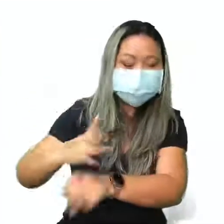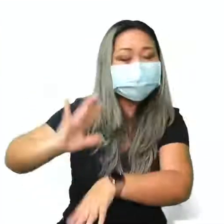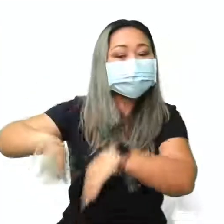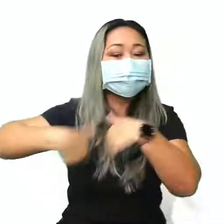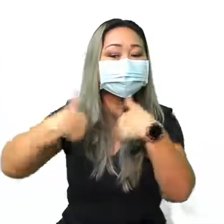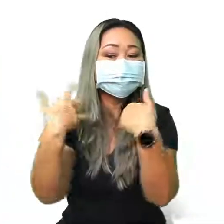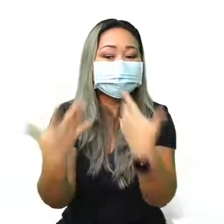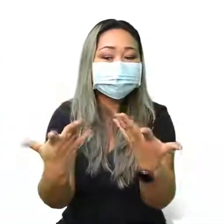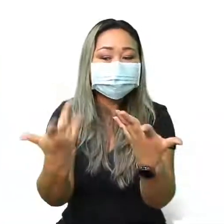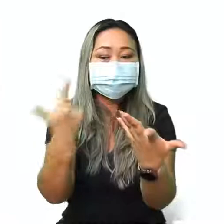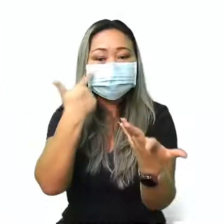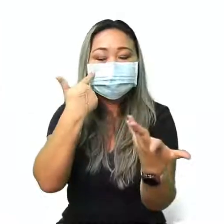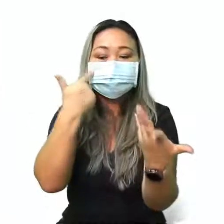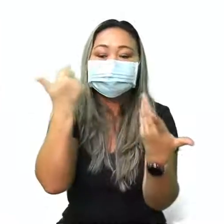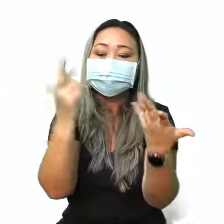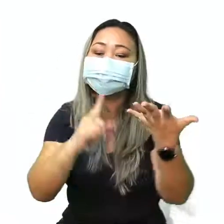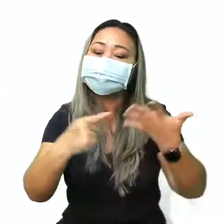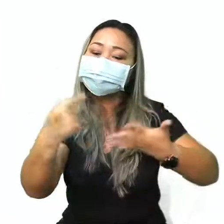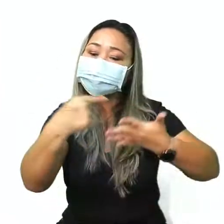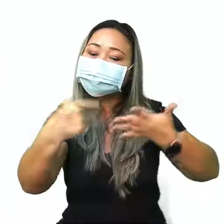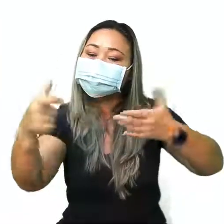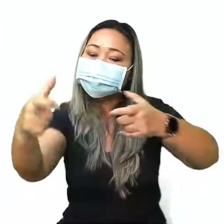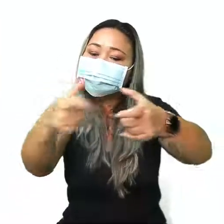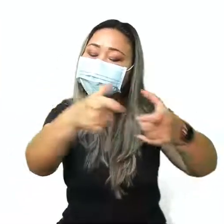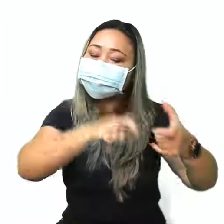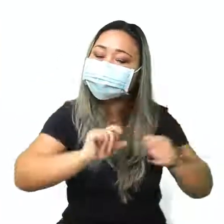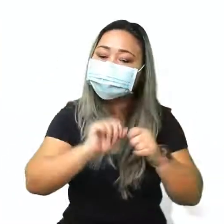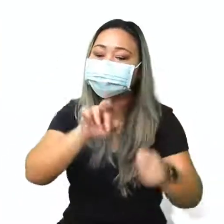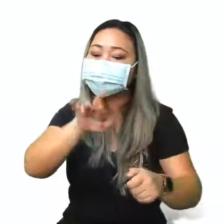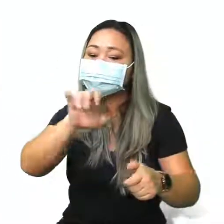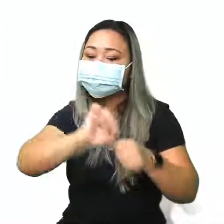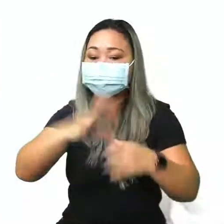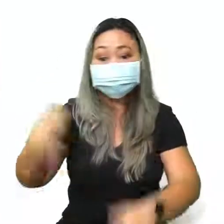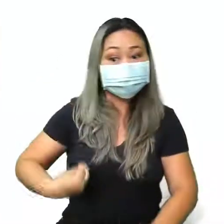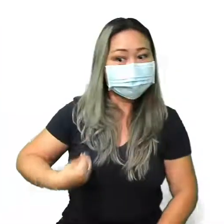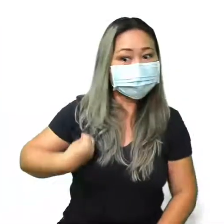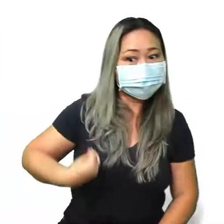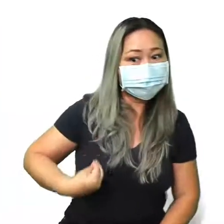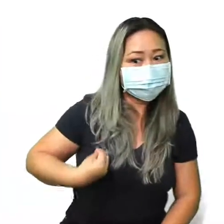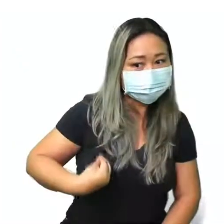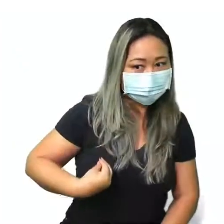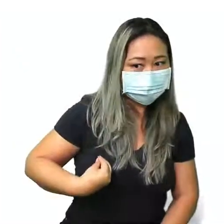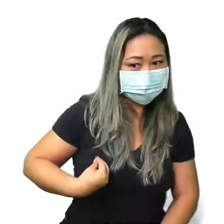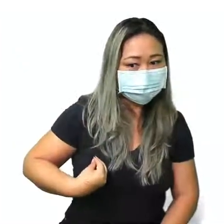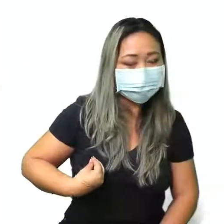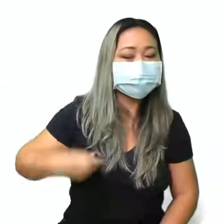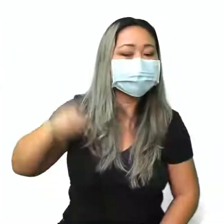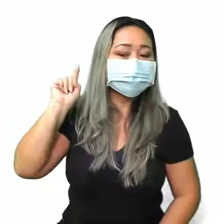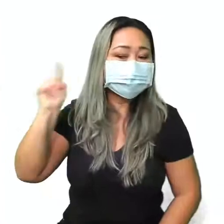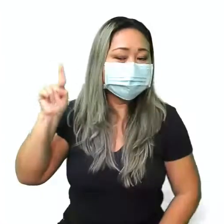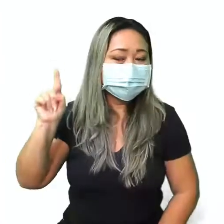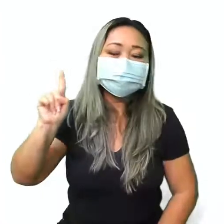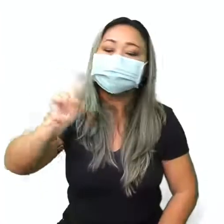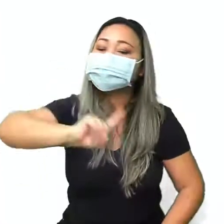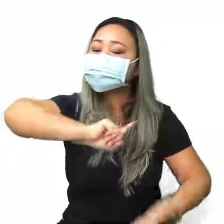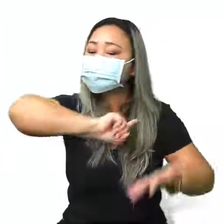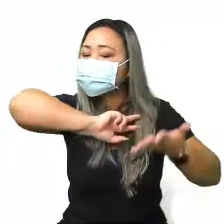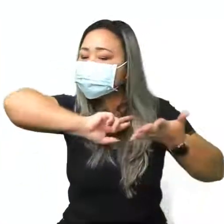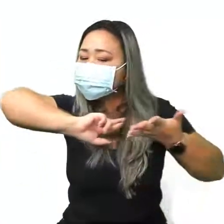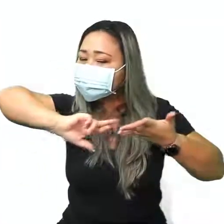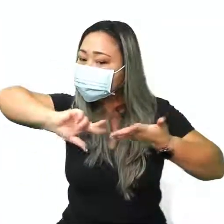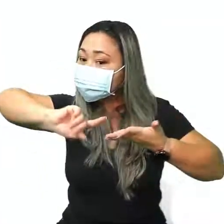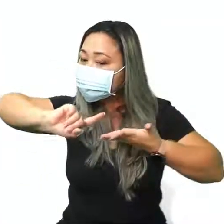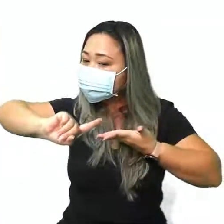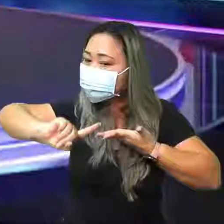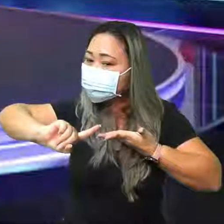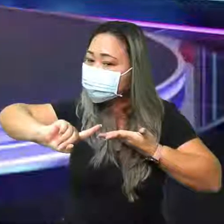Chegando ali, diversidade de ocupação dos seres vivos, tá? Essa diversidade, olha aqui para mim.